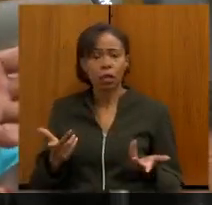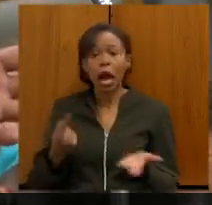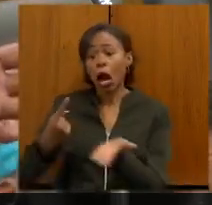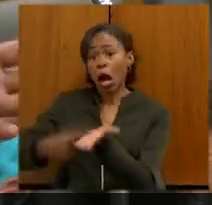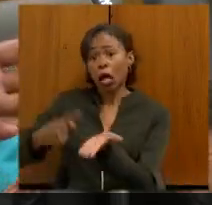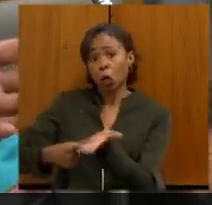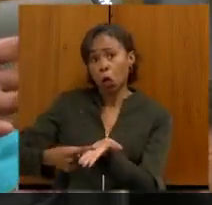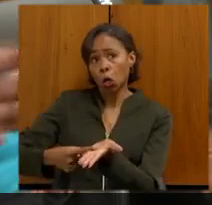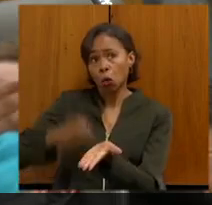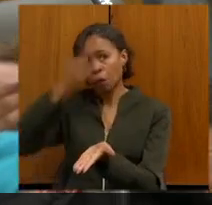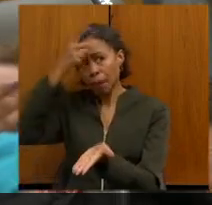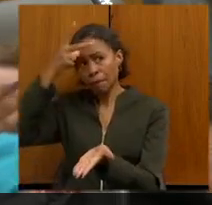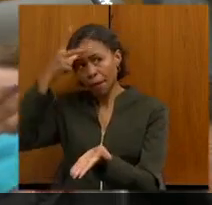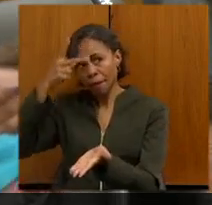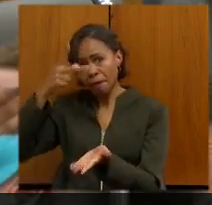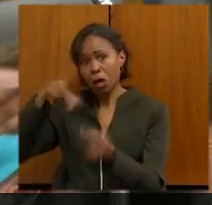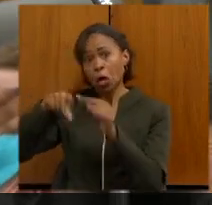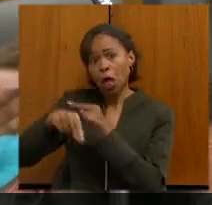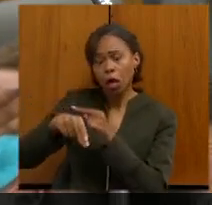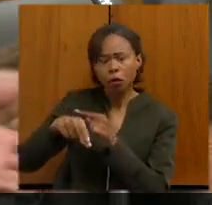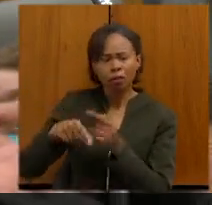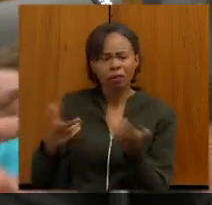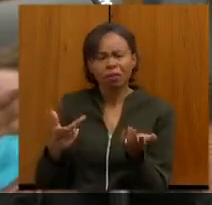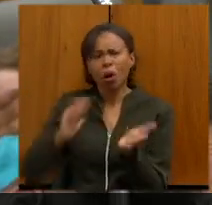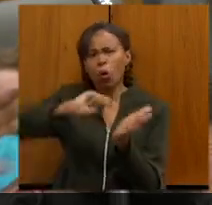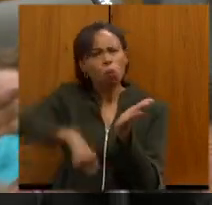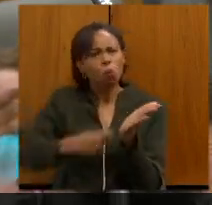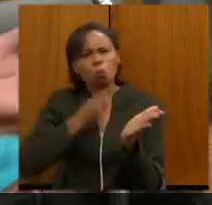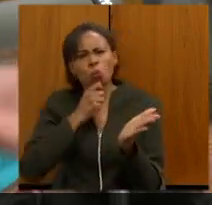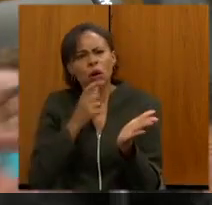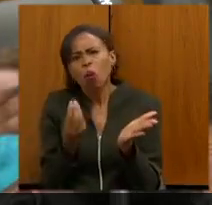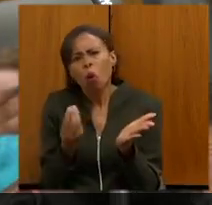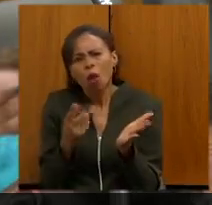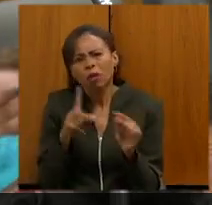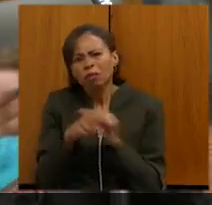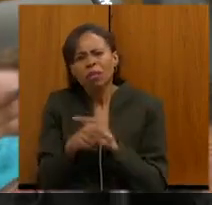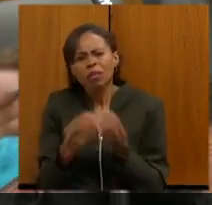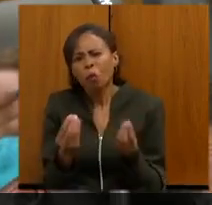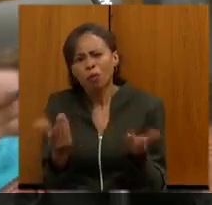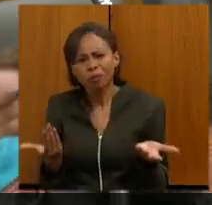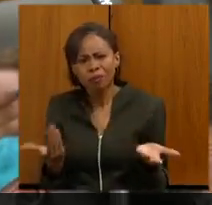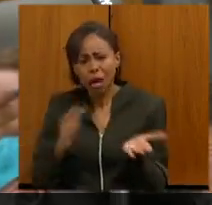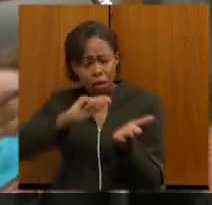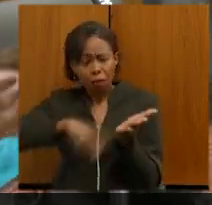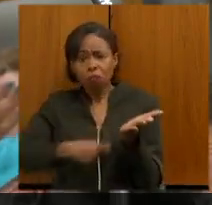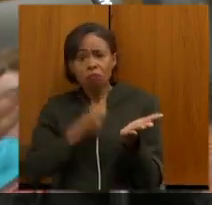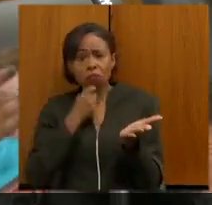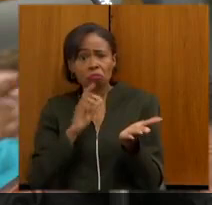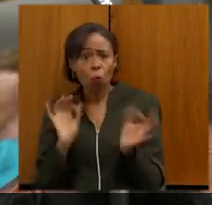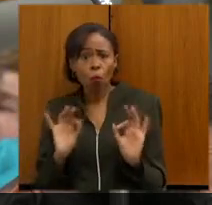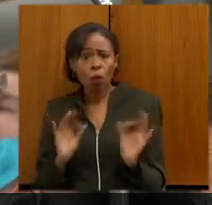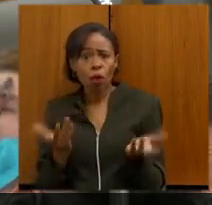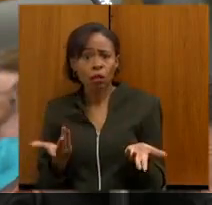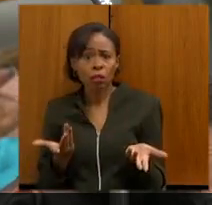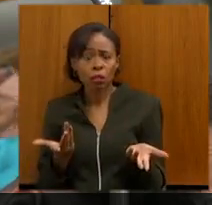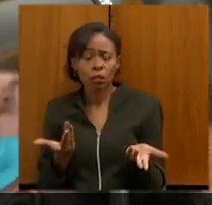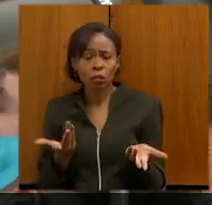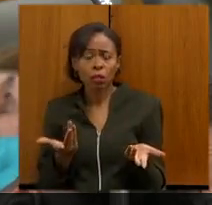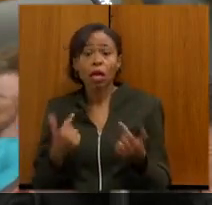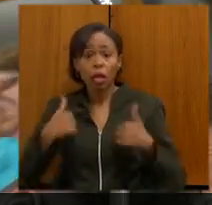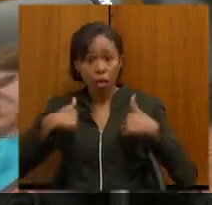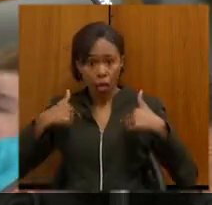vai quebrar mas se ele nem foi assinado como que vai quebrar uma coisa que não foi assinada aí a gente só eu